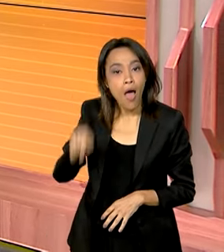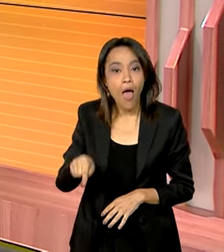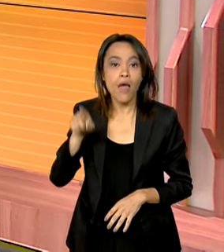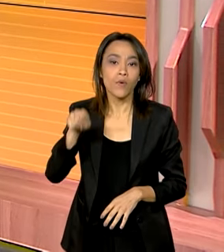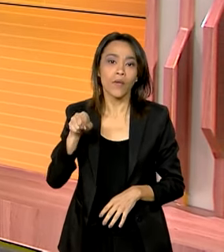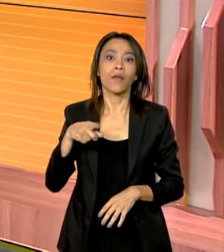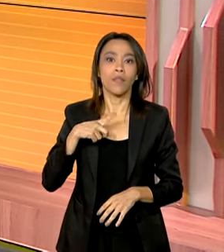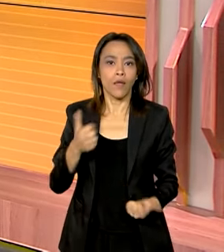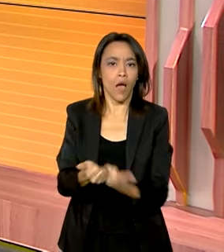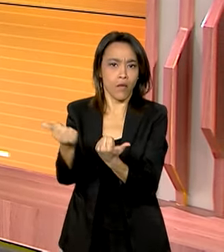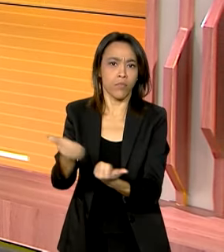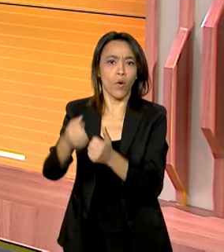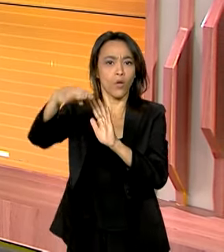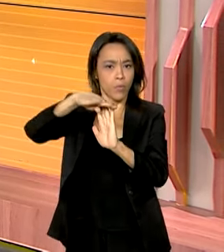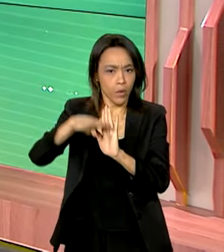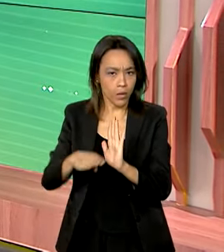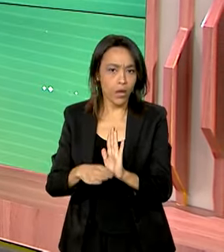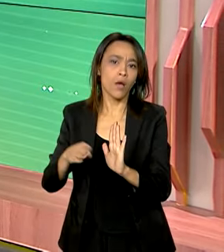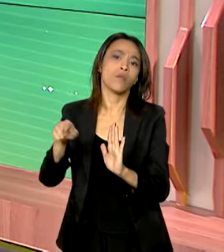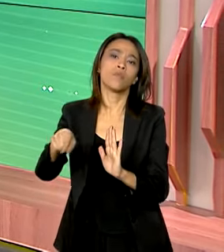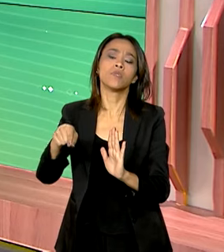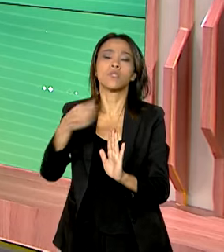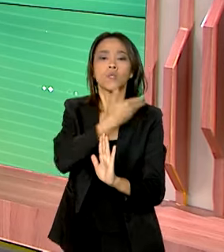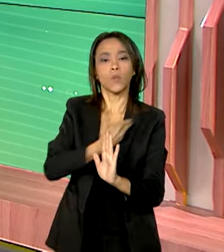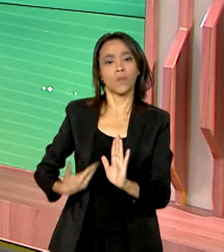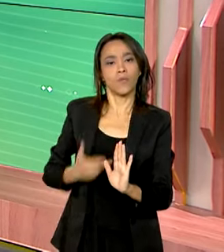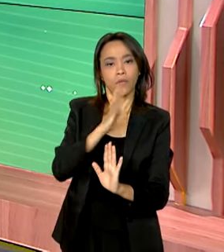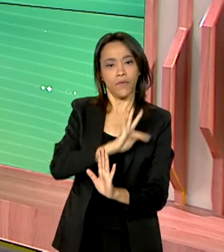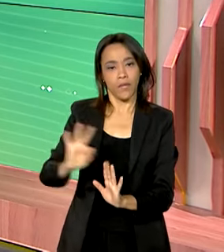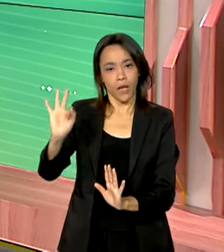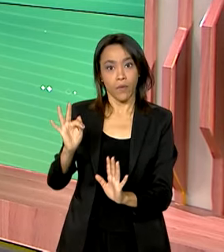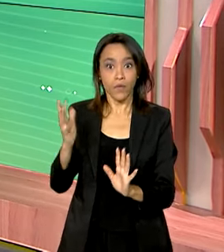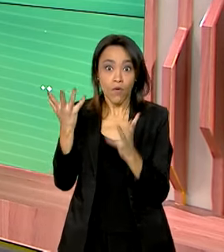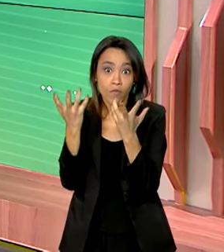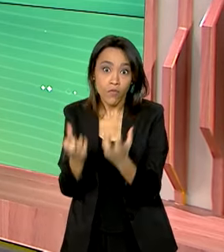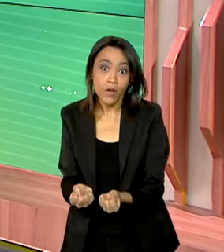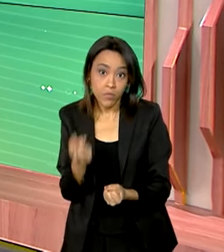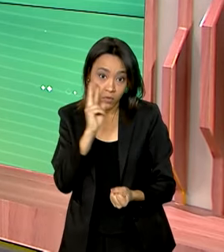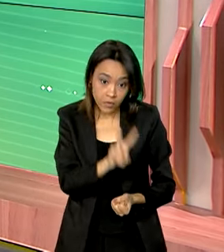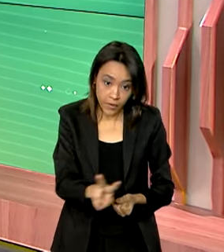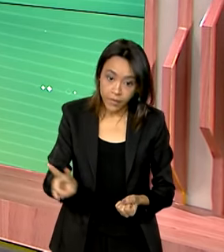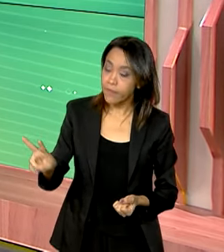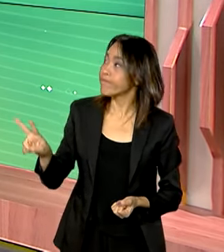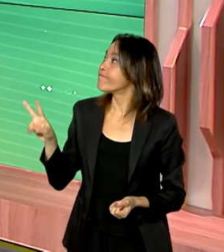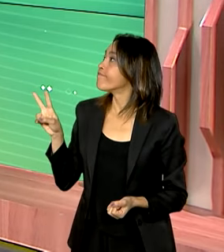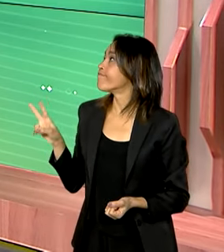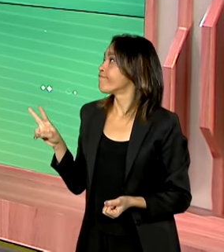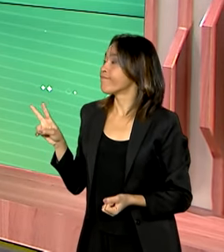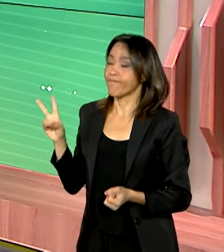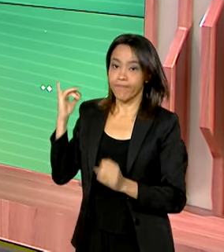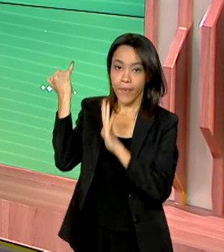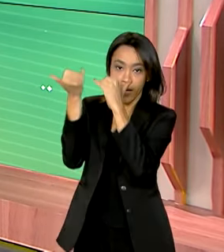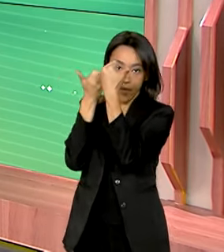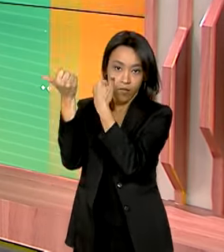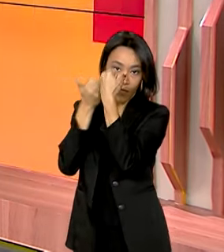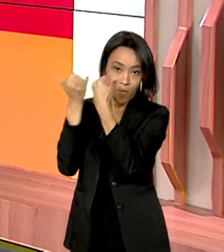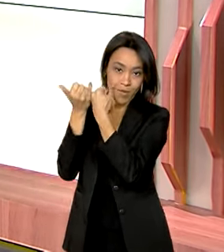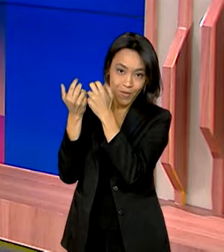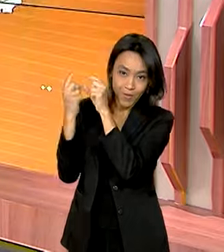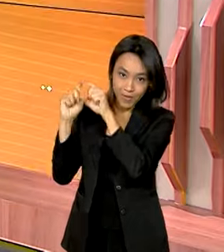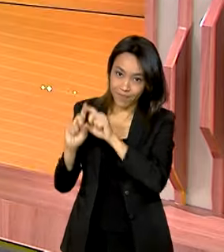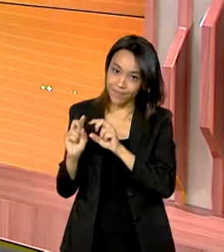por programas e projetos do governo federal. Então vamos dar uma olhada aqui nos dados disponíveis no Comunica